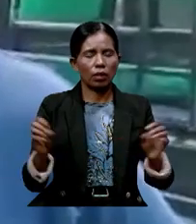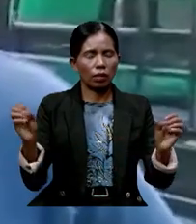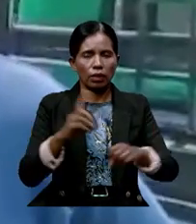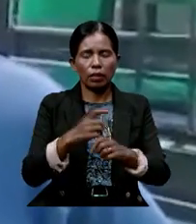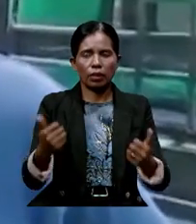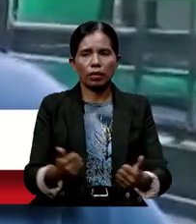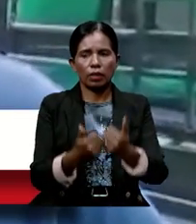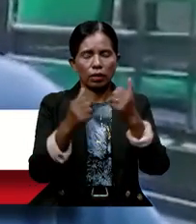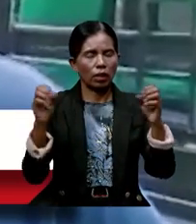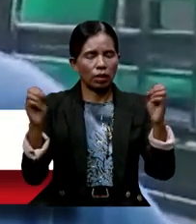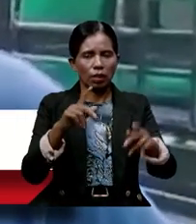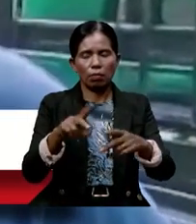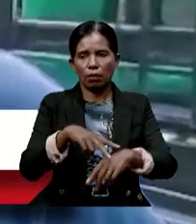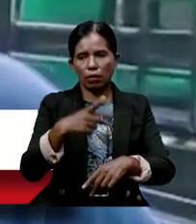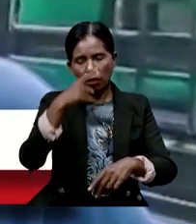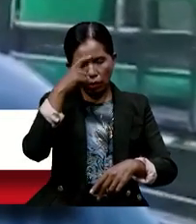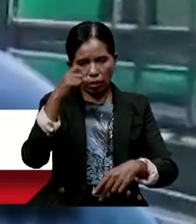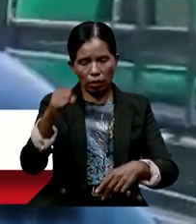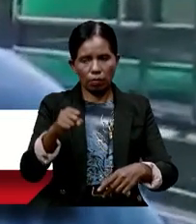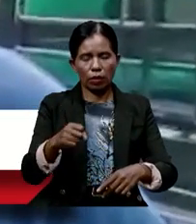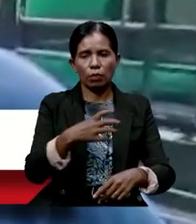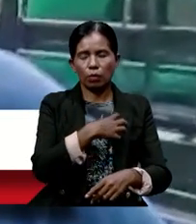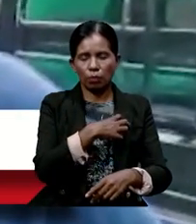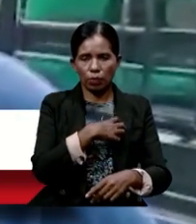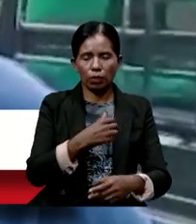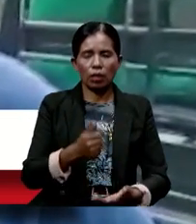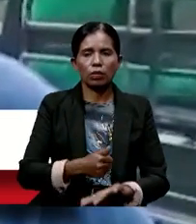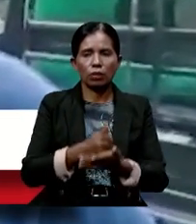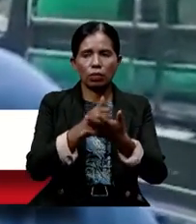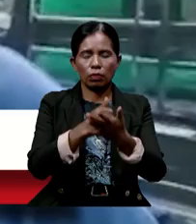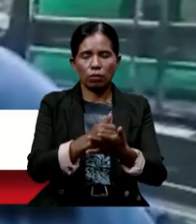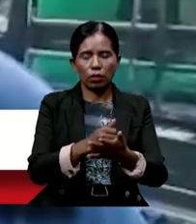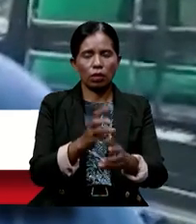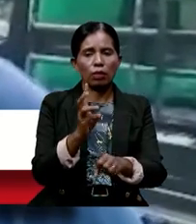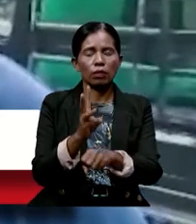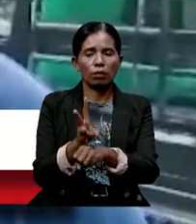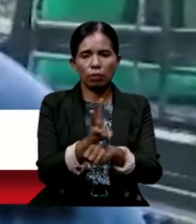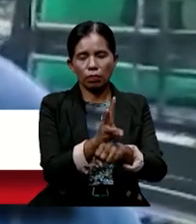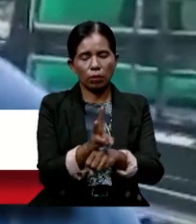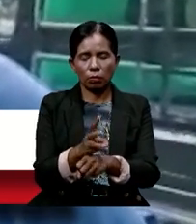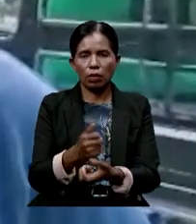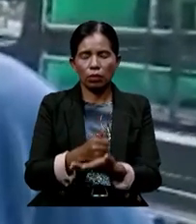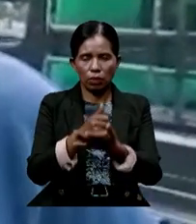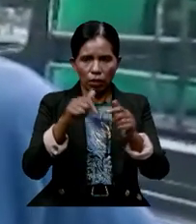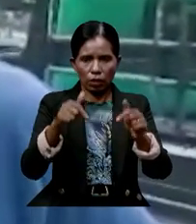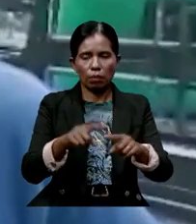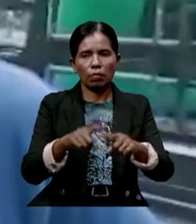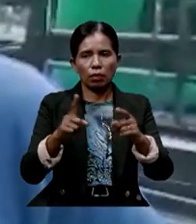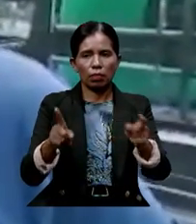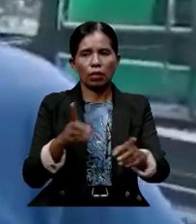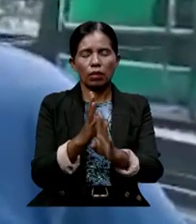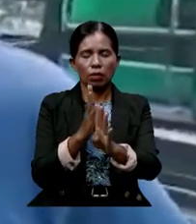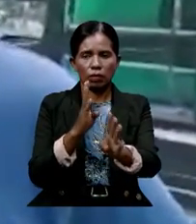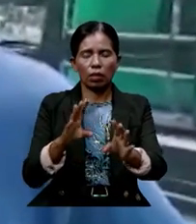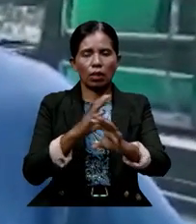insiden, tambah bumbir terus lah apoy ne, polis terus lah apoy ne, lai insiden terus insiden, maybe indra pemintu ne masuk ke kereta